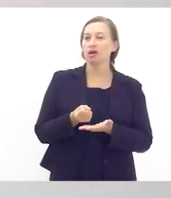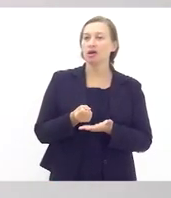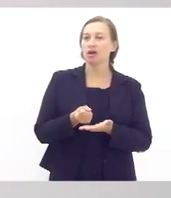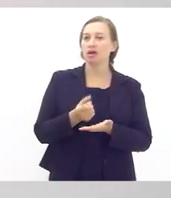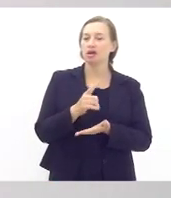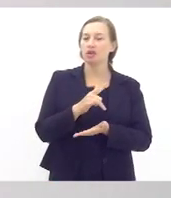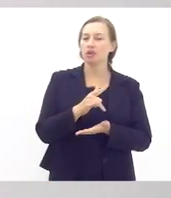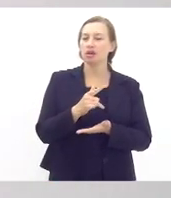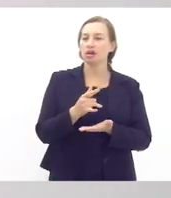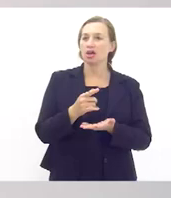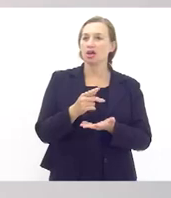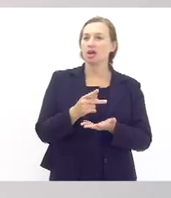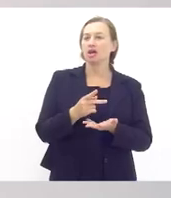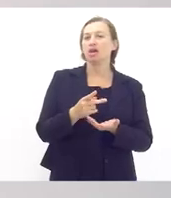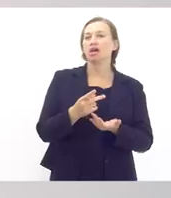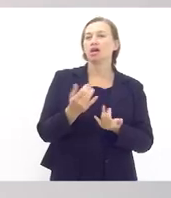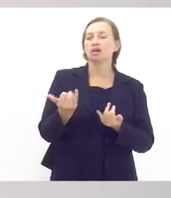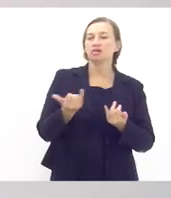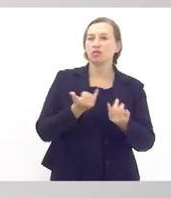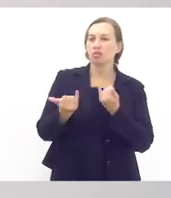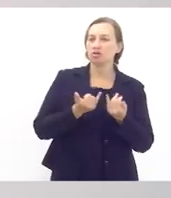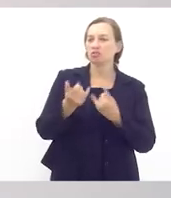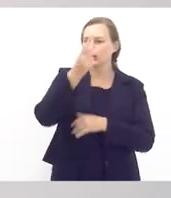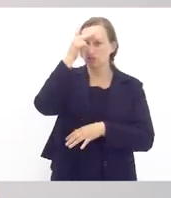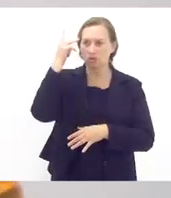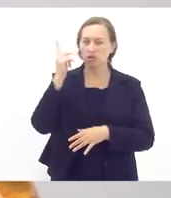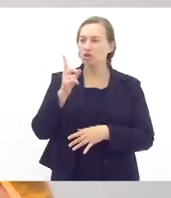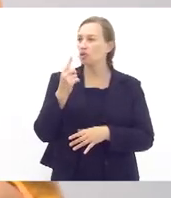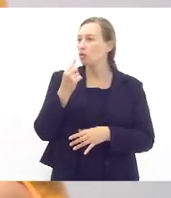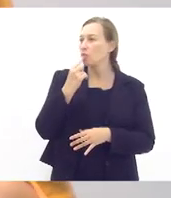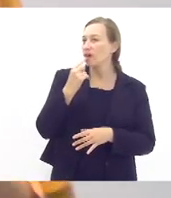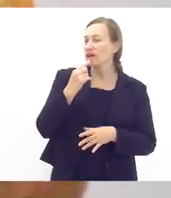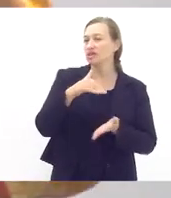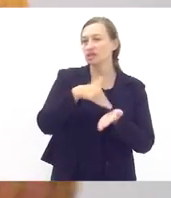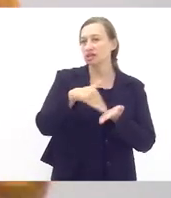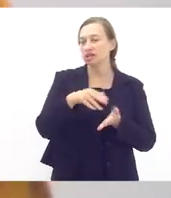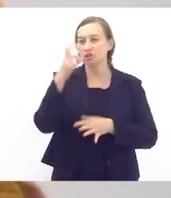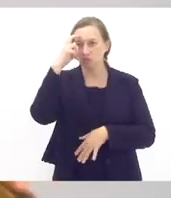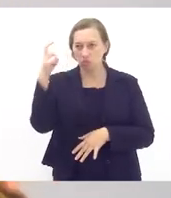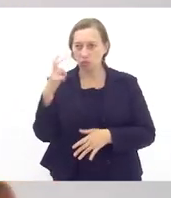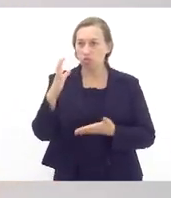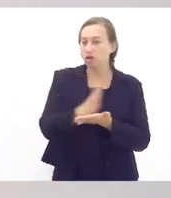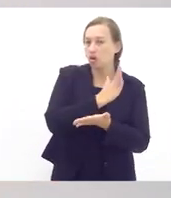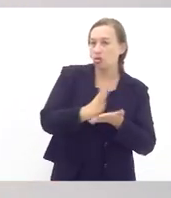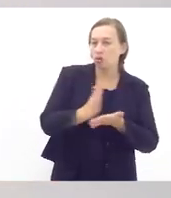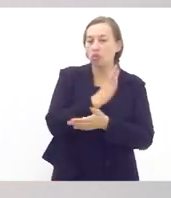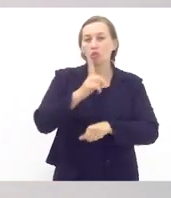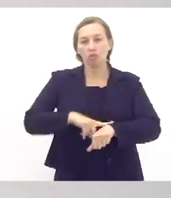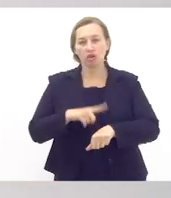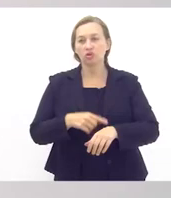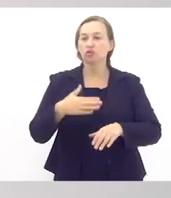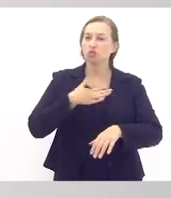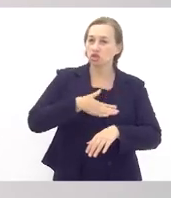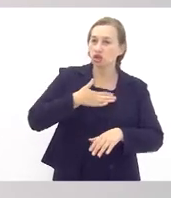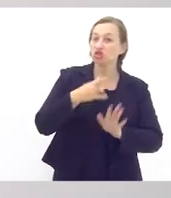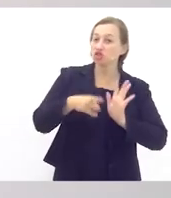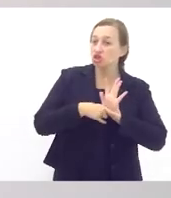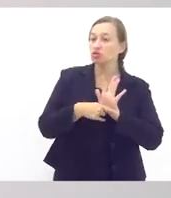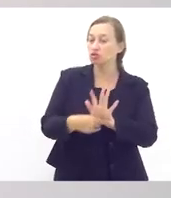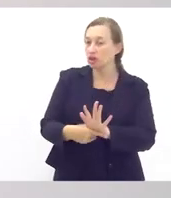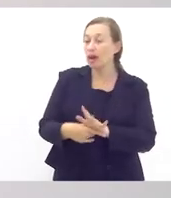estão aqui geograficamente perto da Secretaria de Cultura que em algum momento gostaria de contribuir